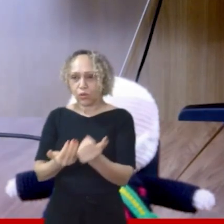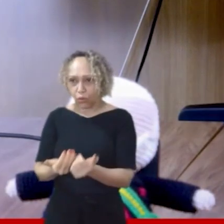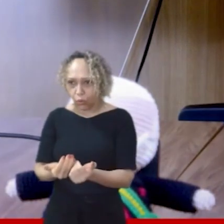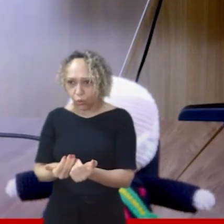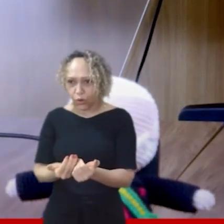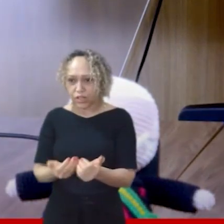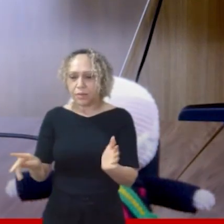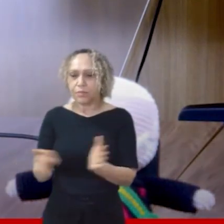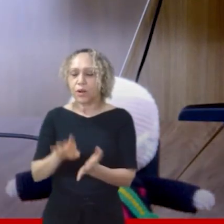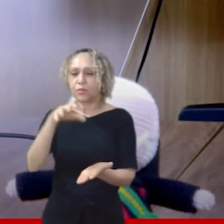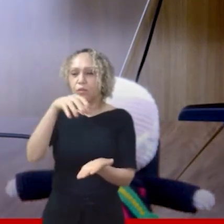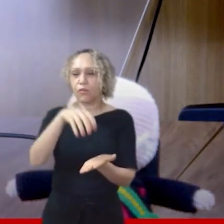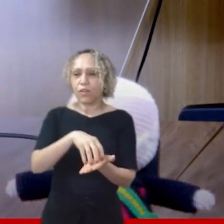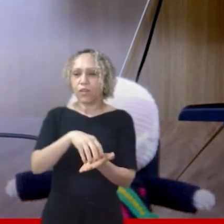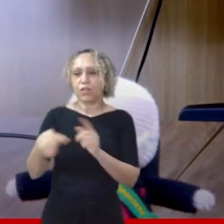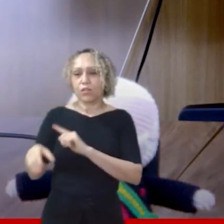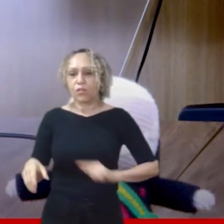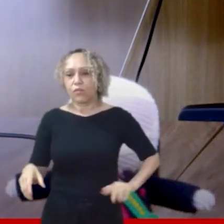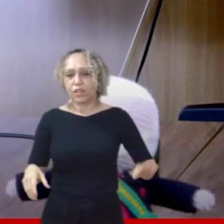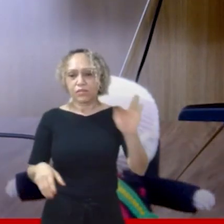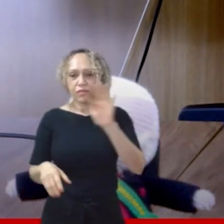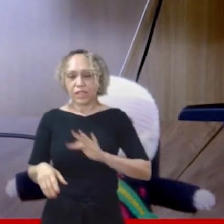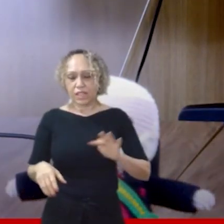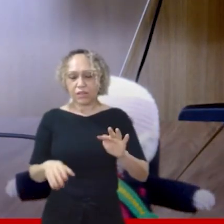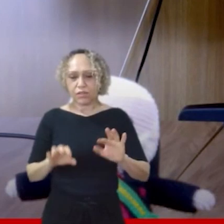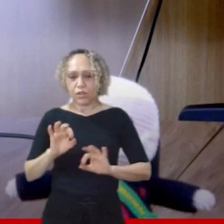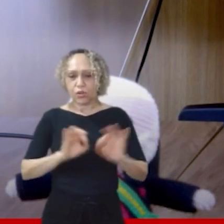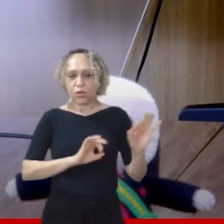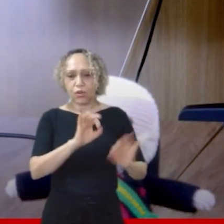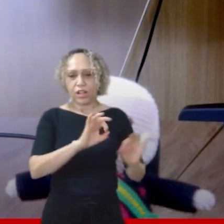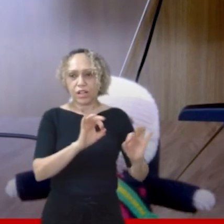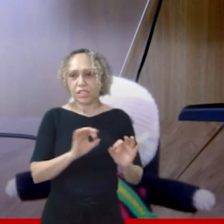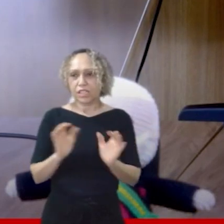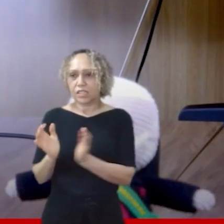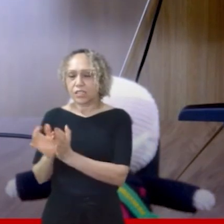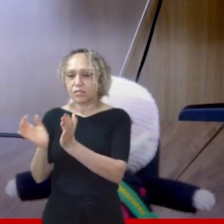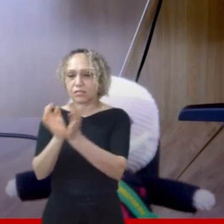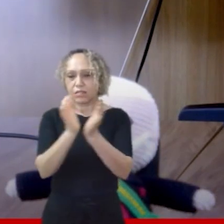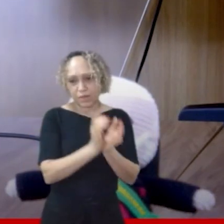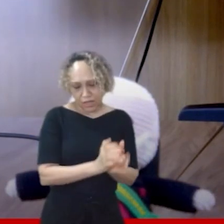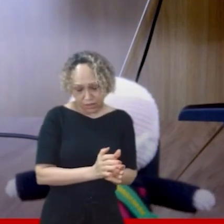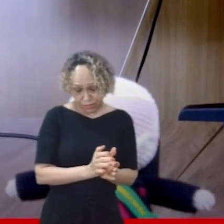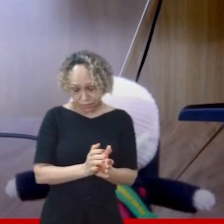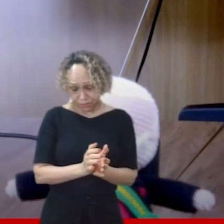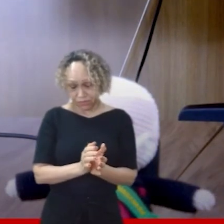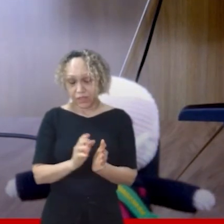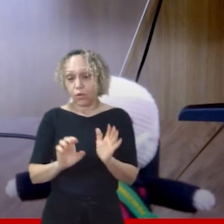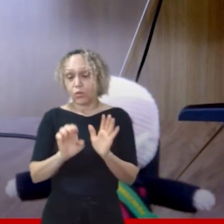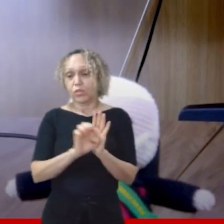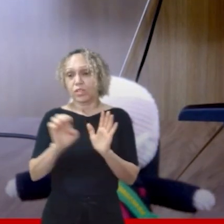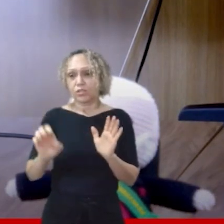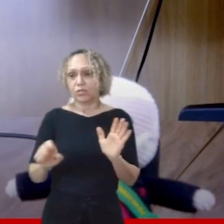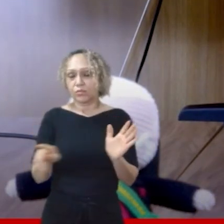que organiza e articula o conjunto das ações do governo federal para com a juventude brasileira. Segundo o Estatuto da Juventude, né,